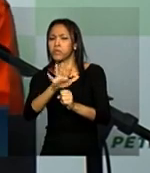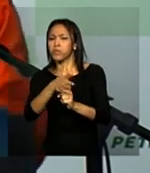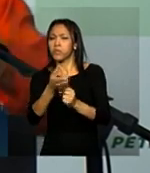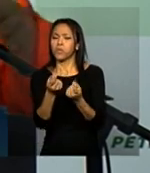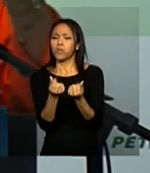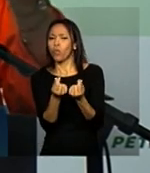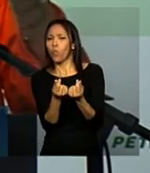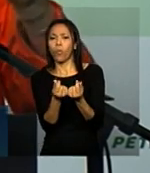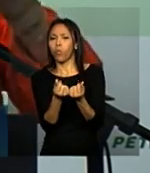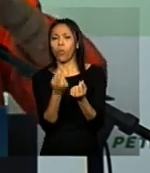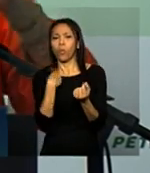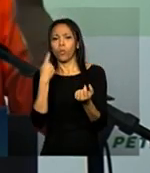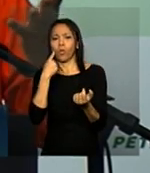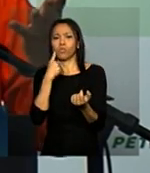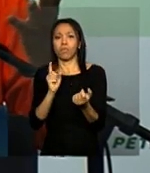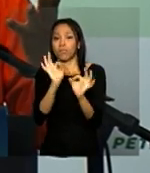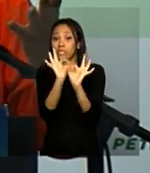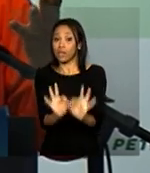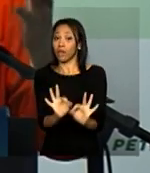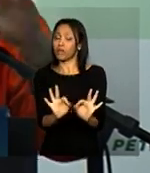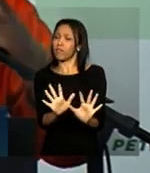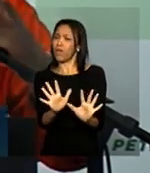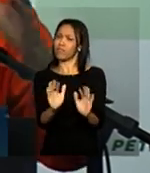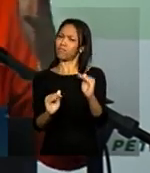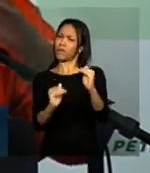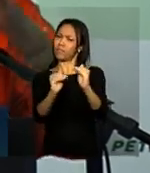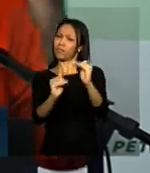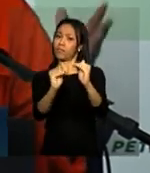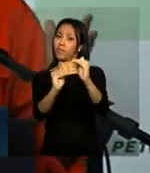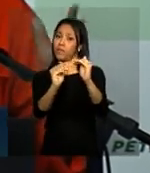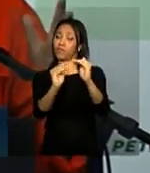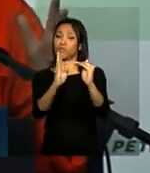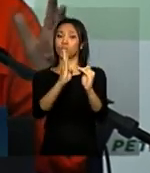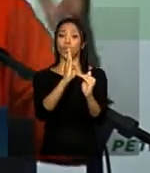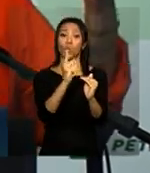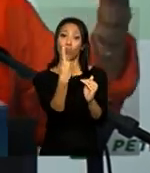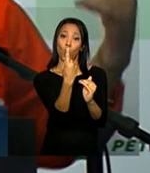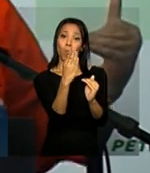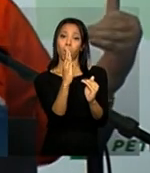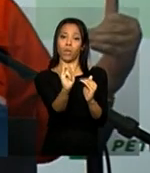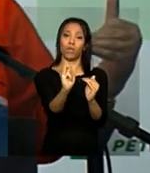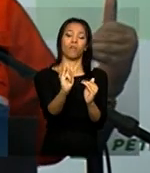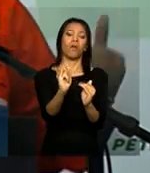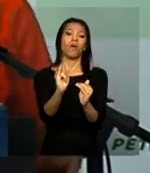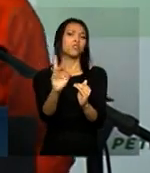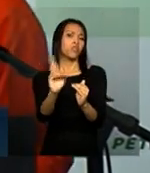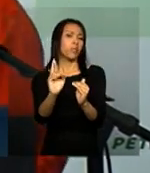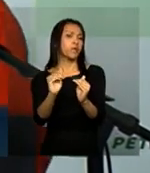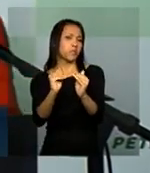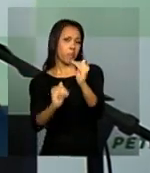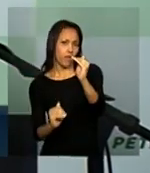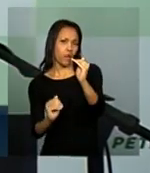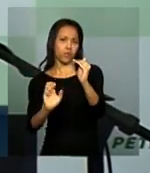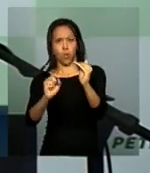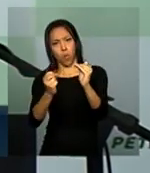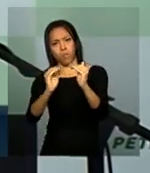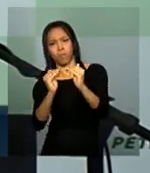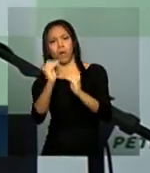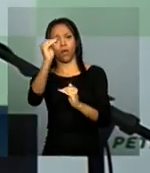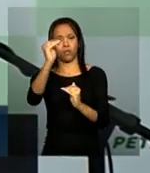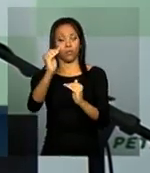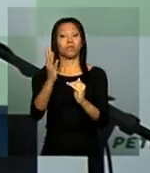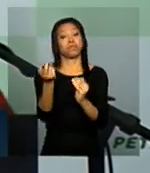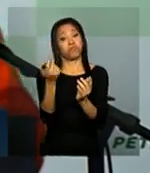o valor, mas uma estimativa aproximada de R$1 bilhão. Pode ser um pouco menos, pode ser um pouco